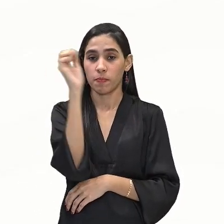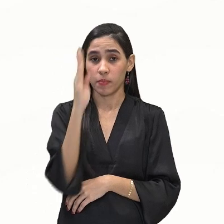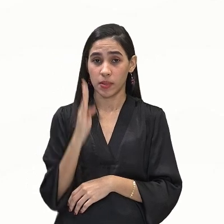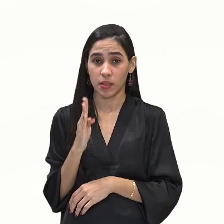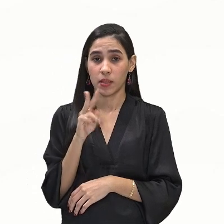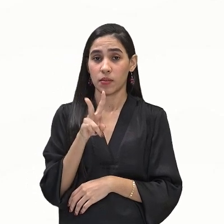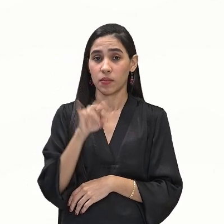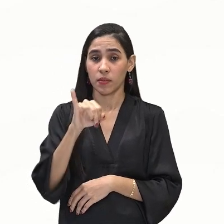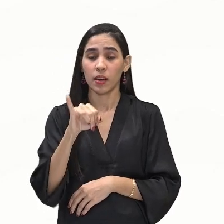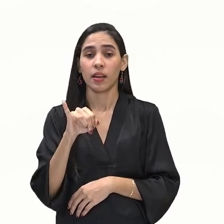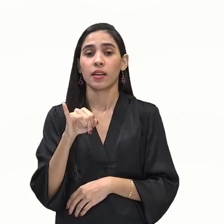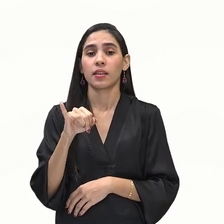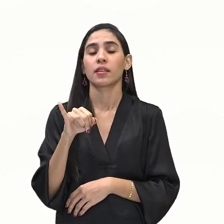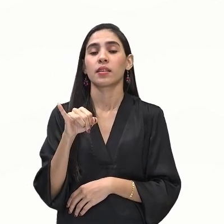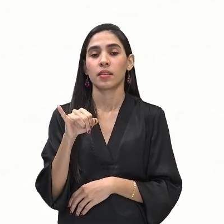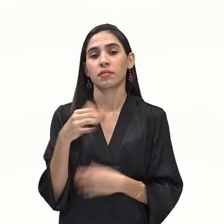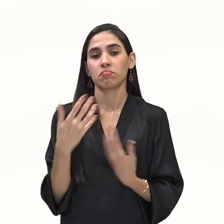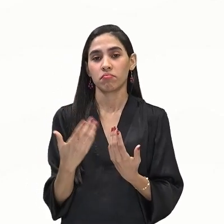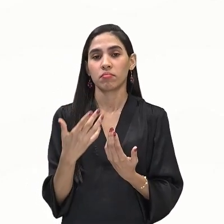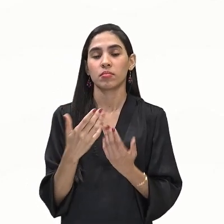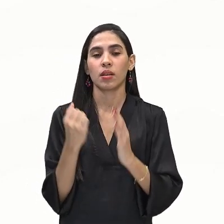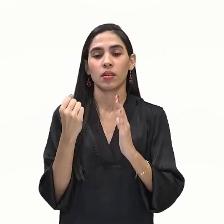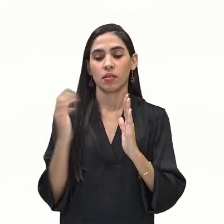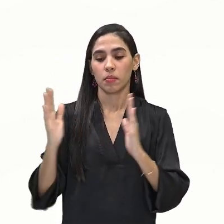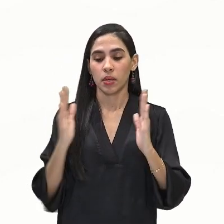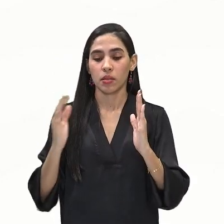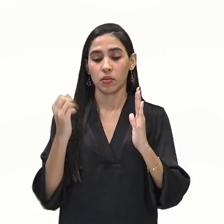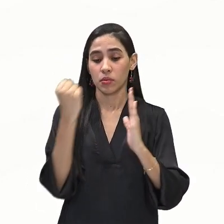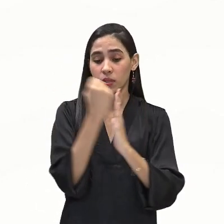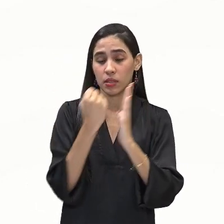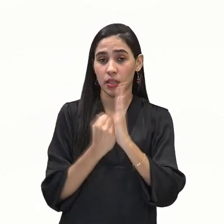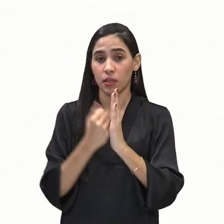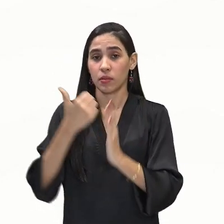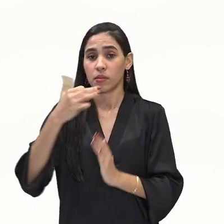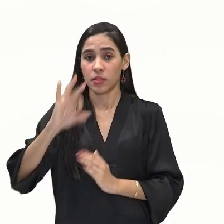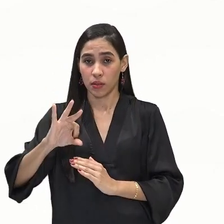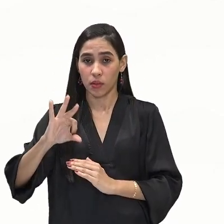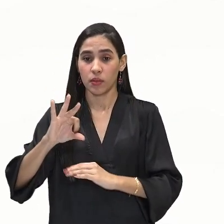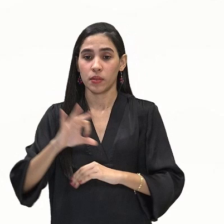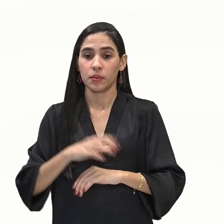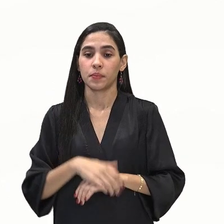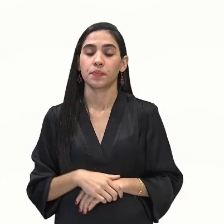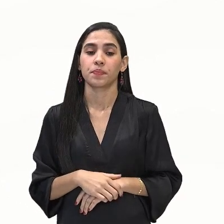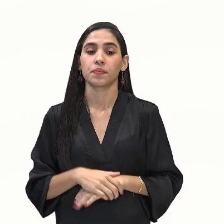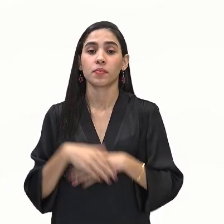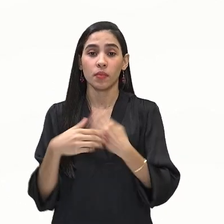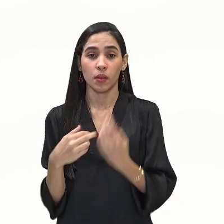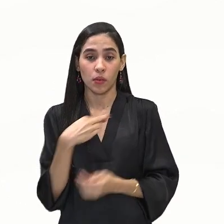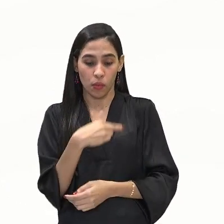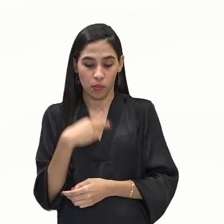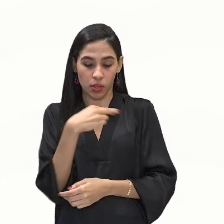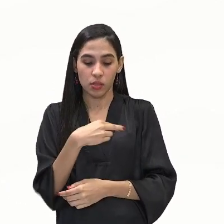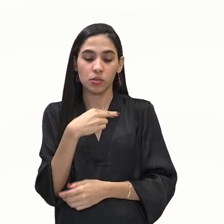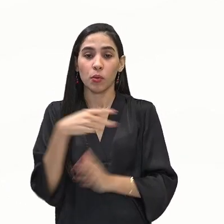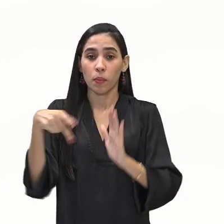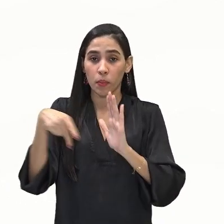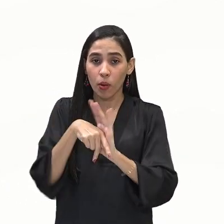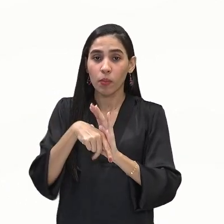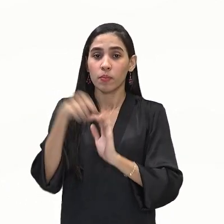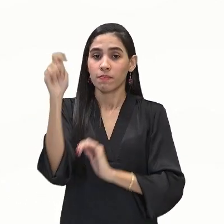ele vai se dar em boa parte do século XIX. Então, o romantismo no Brasil,